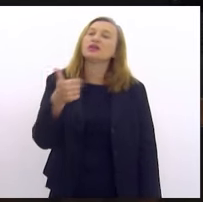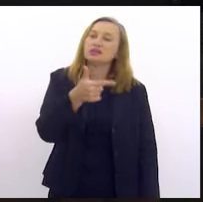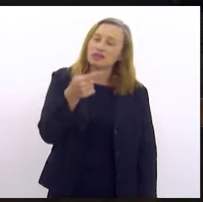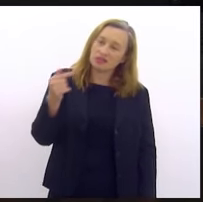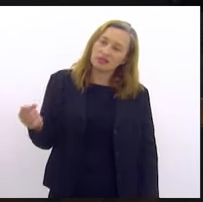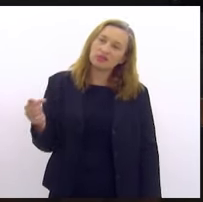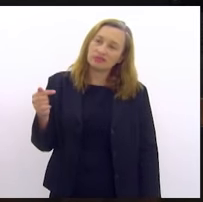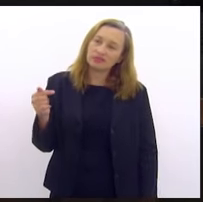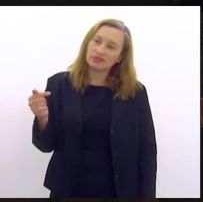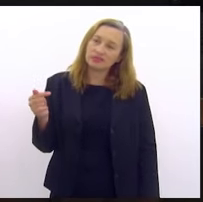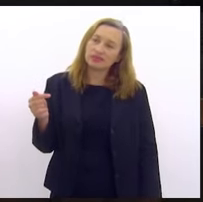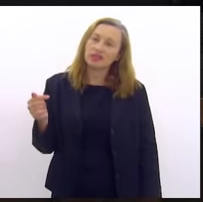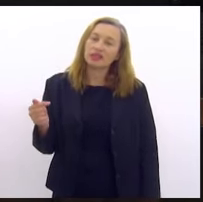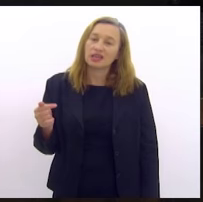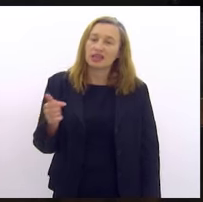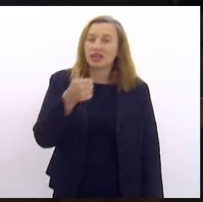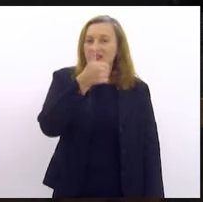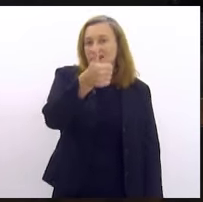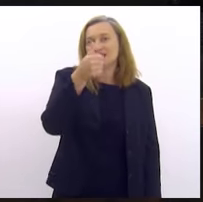999-A/19,